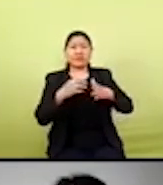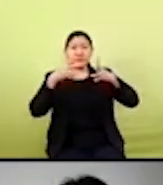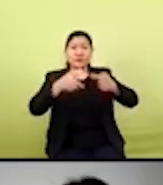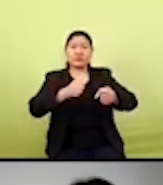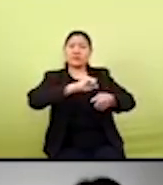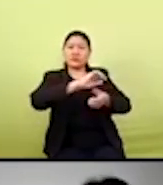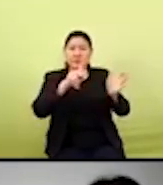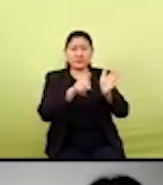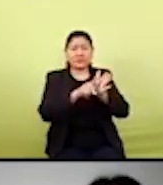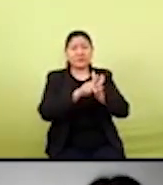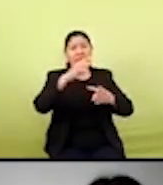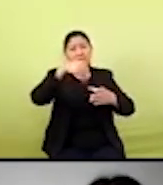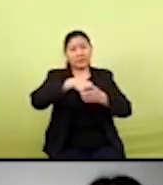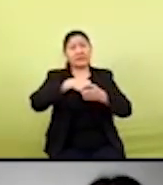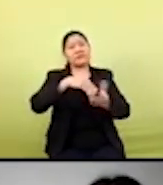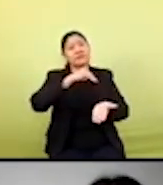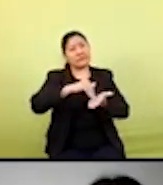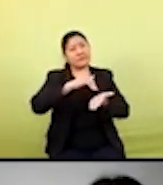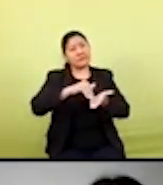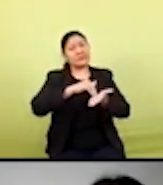CEMED, e